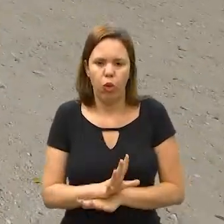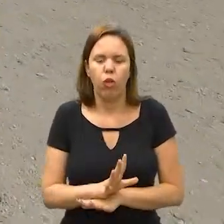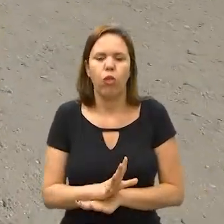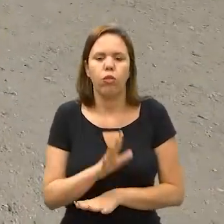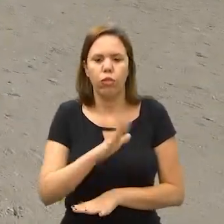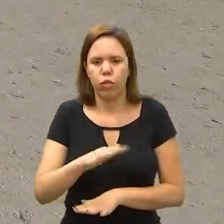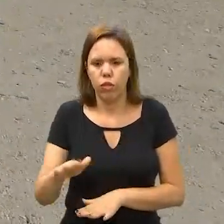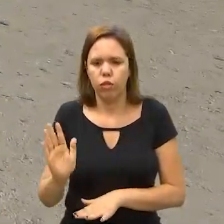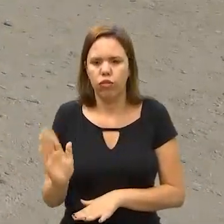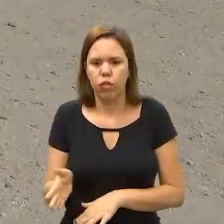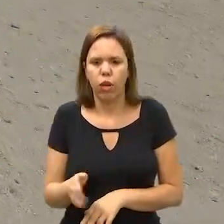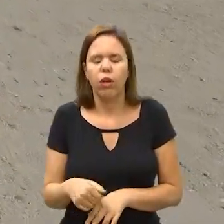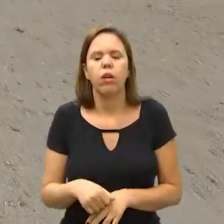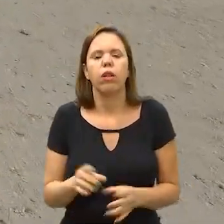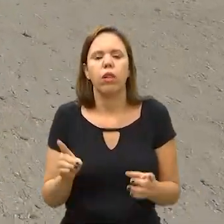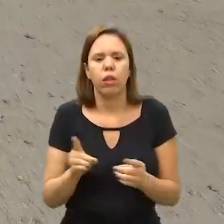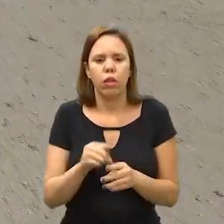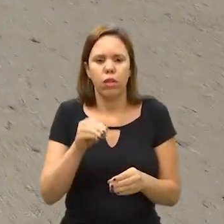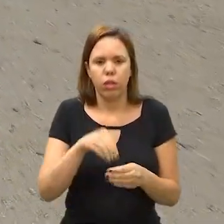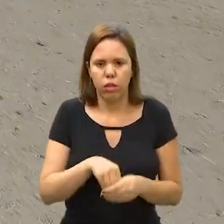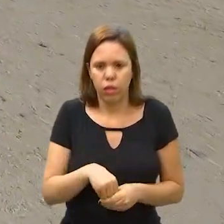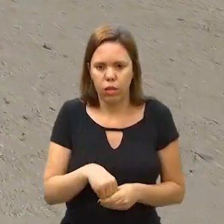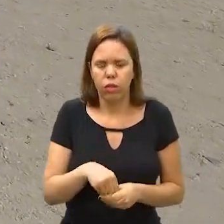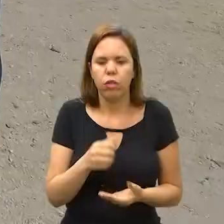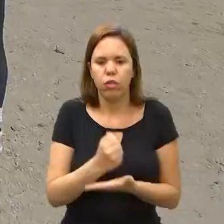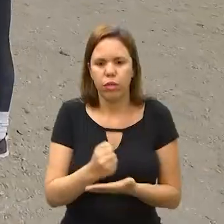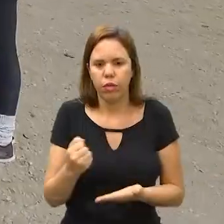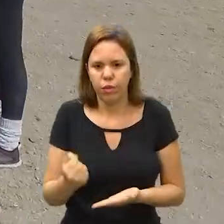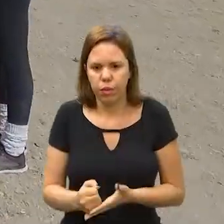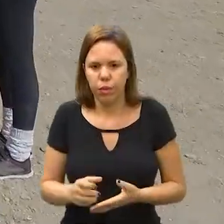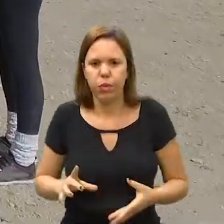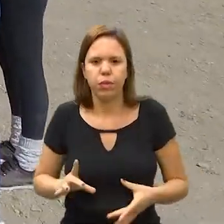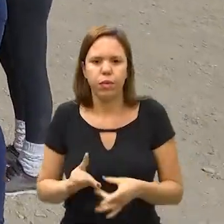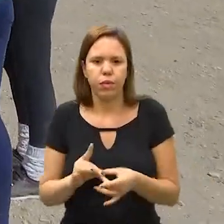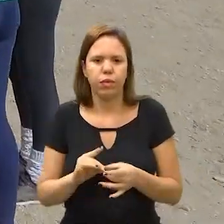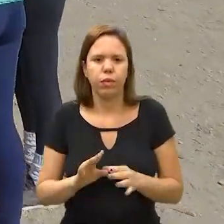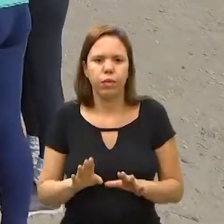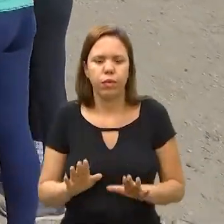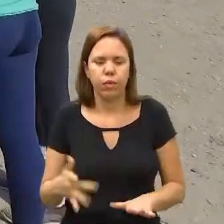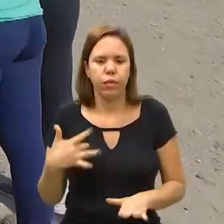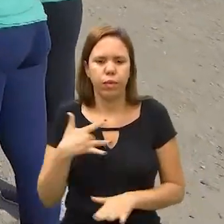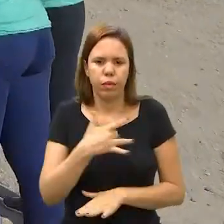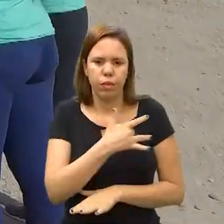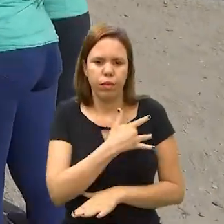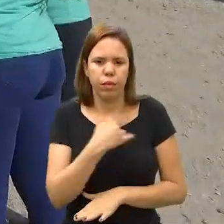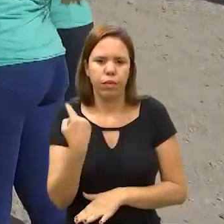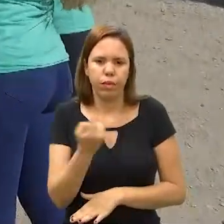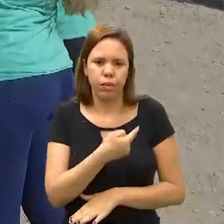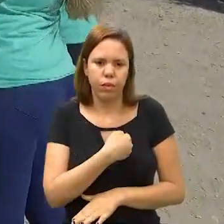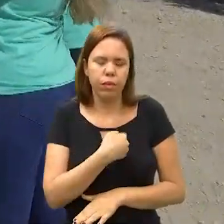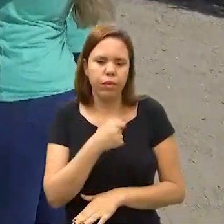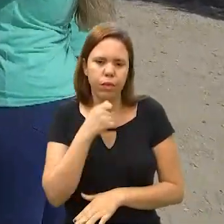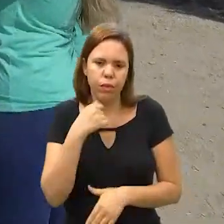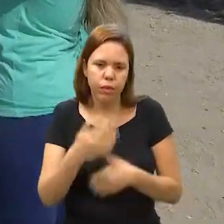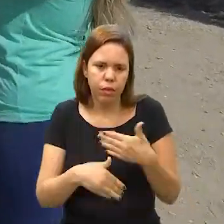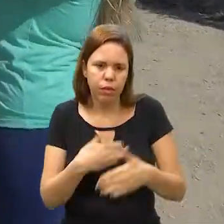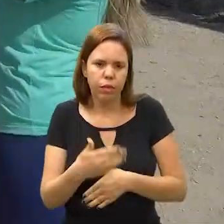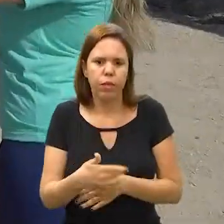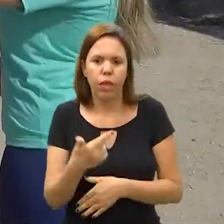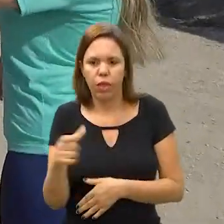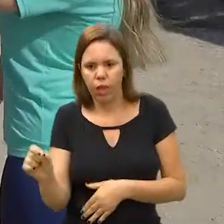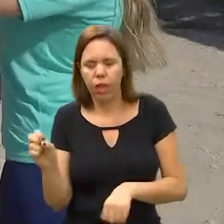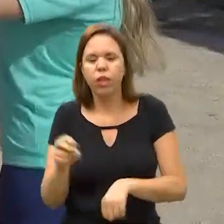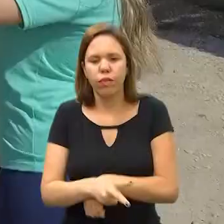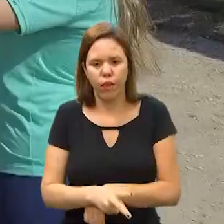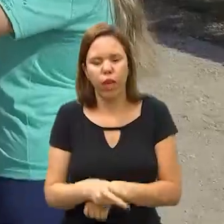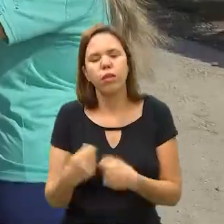de crianças dentro do contrato, do convênio, mas na saúde nós estamos ainda com 10